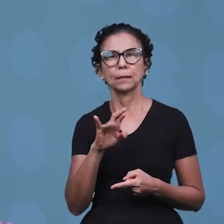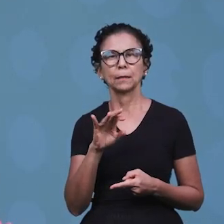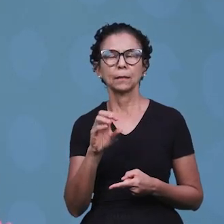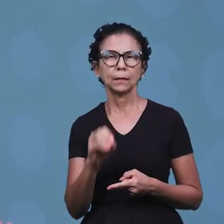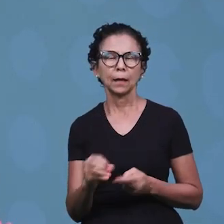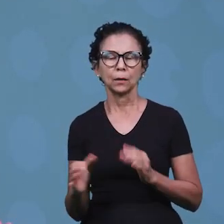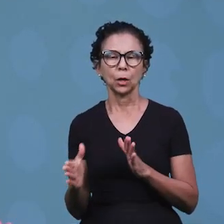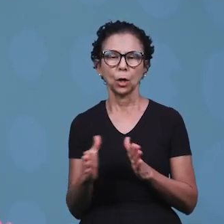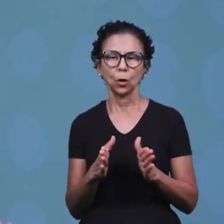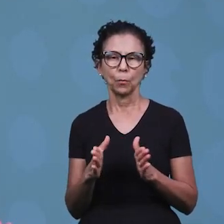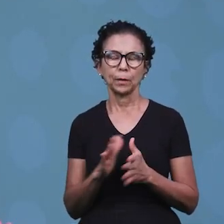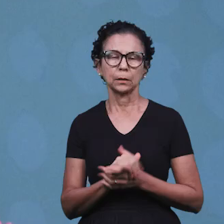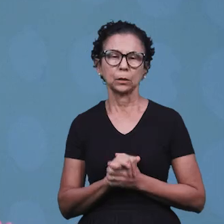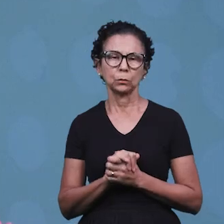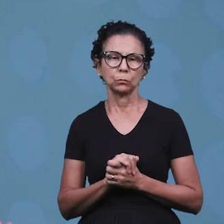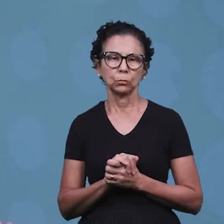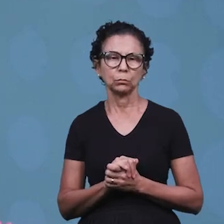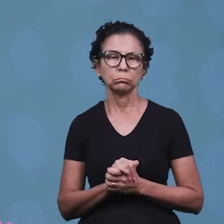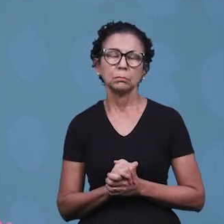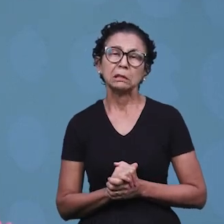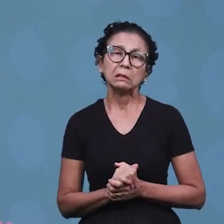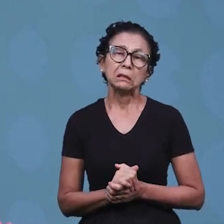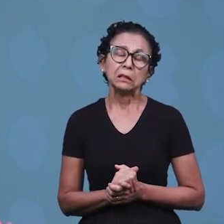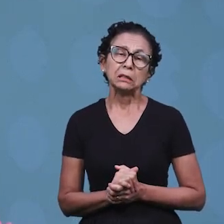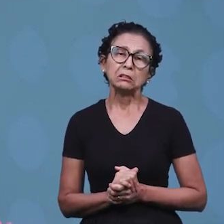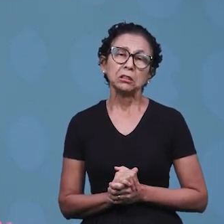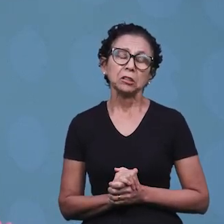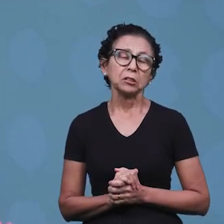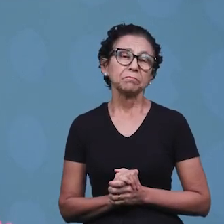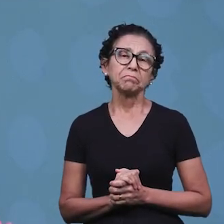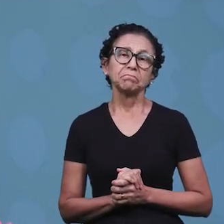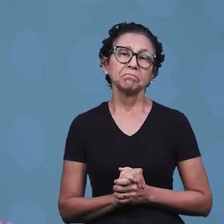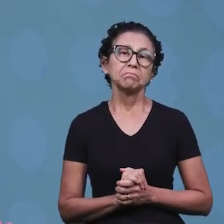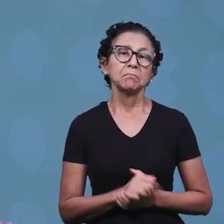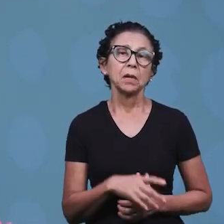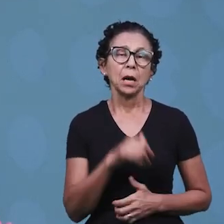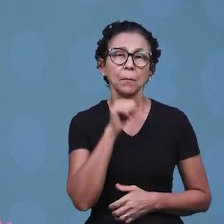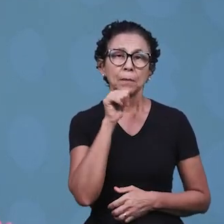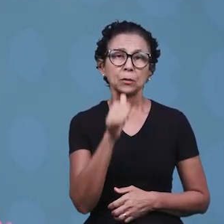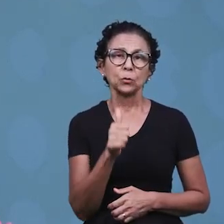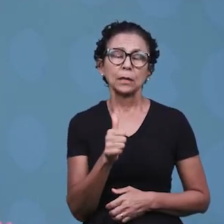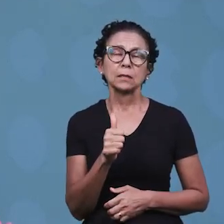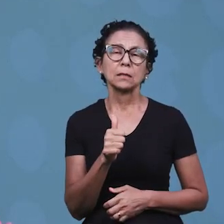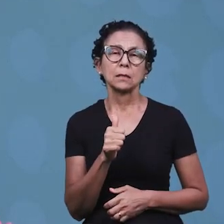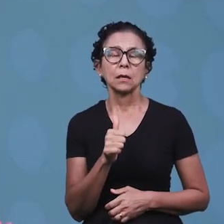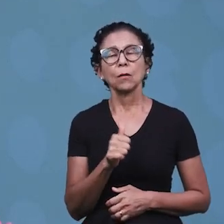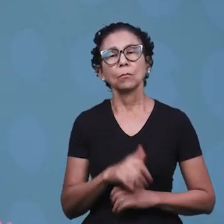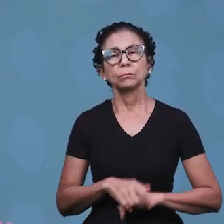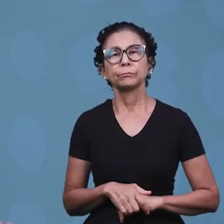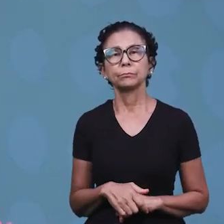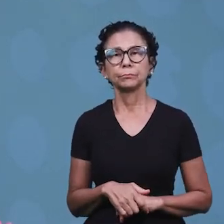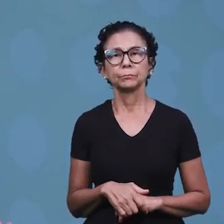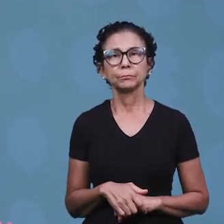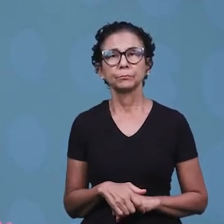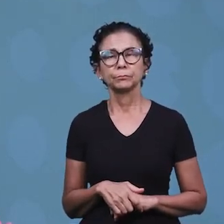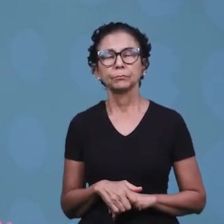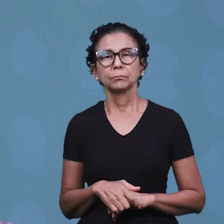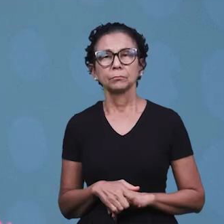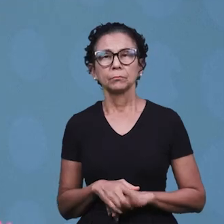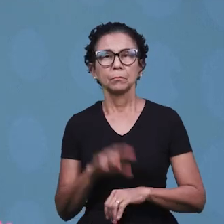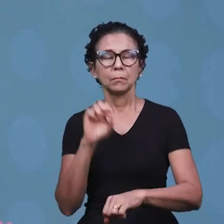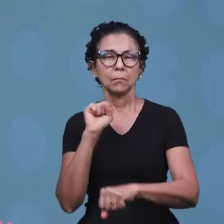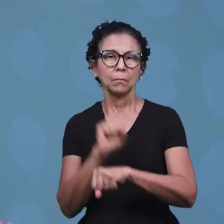que marca o fim da idade reprodutiva da mulher e o início da idade não reprodutiva, né?